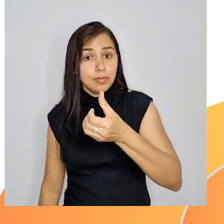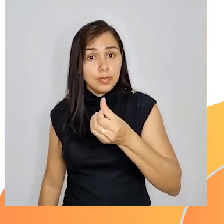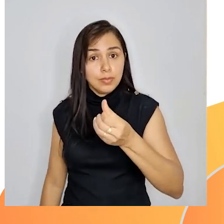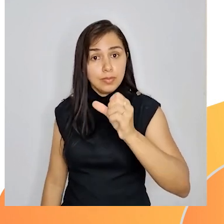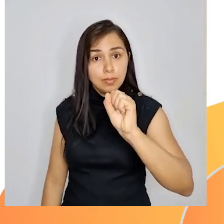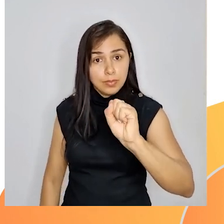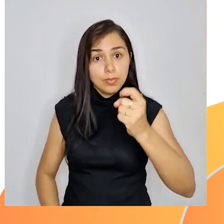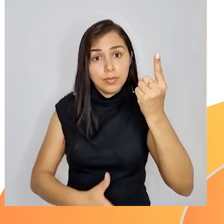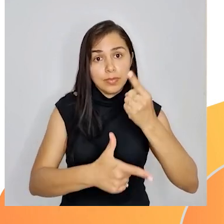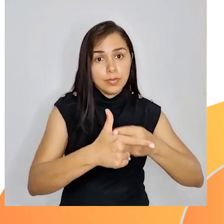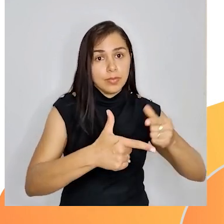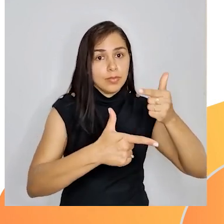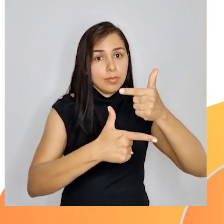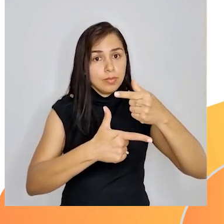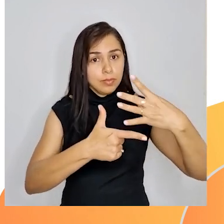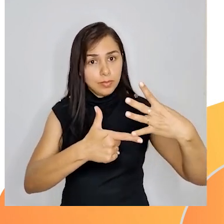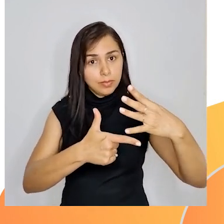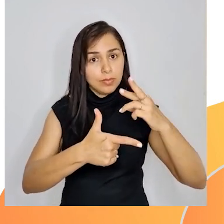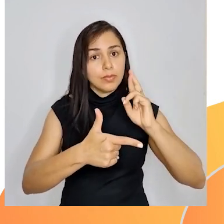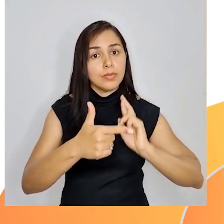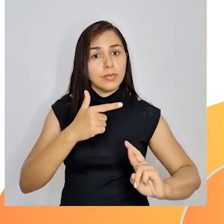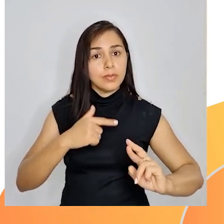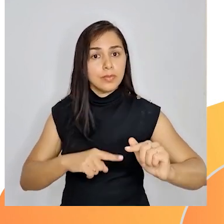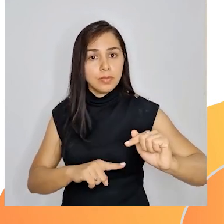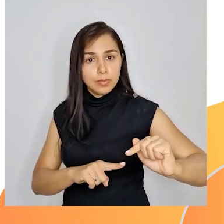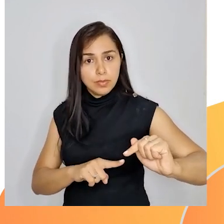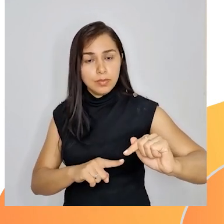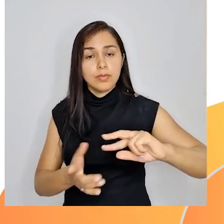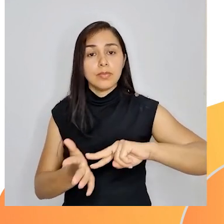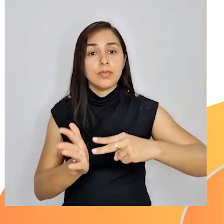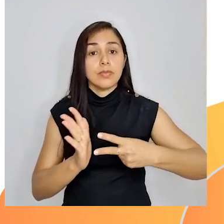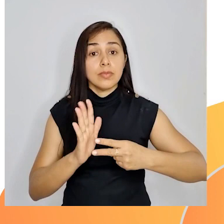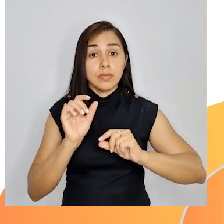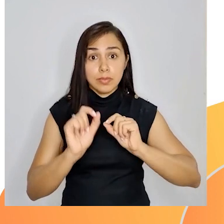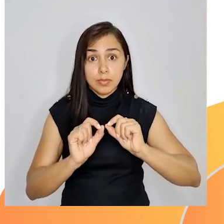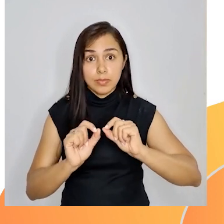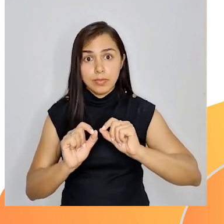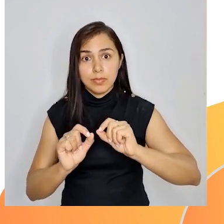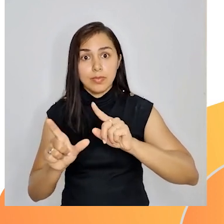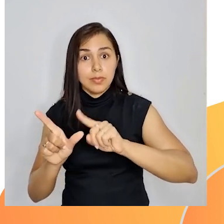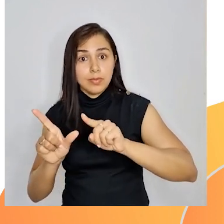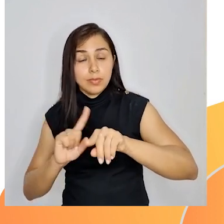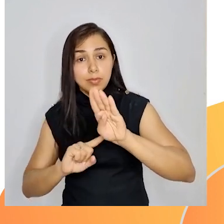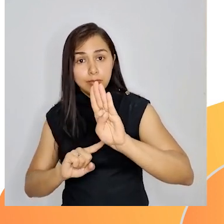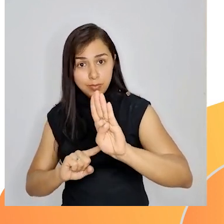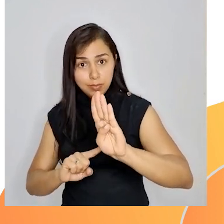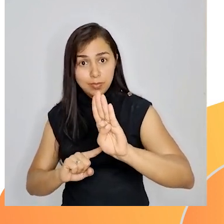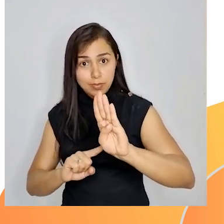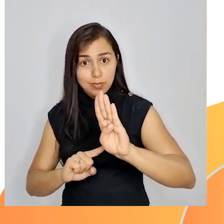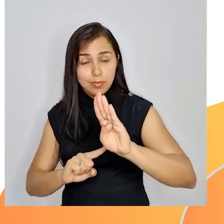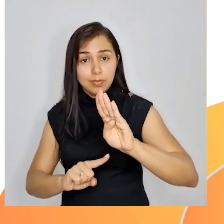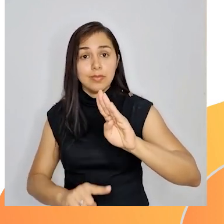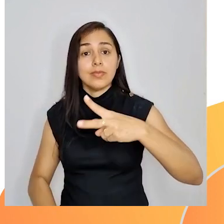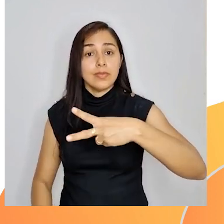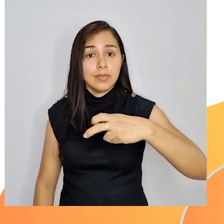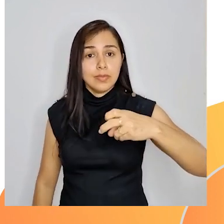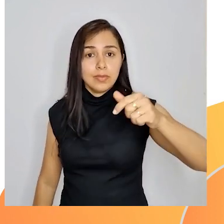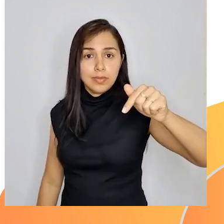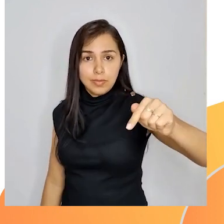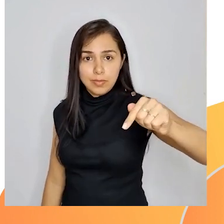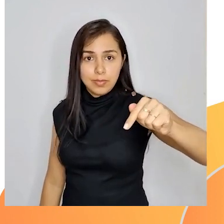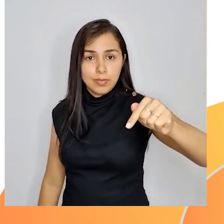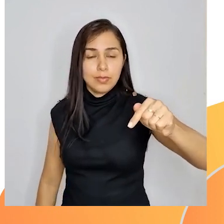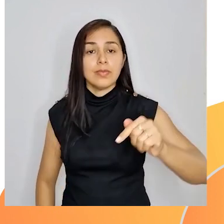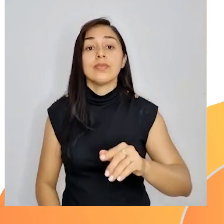por 24 eu encontro o valor 7 significa que o valor de B vai ser igual a 7 eu